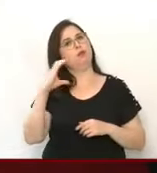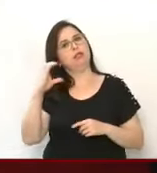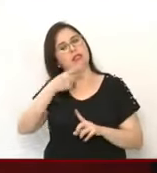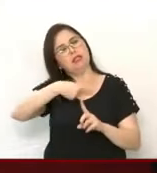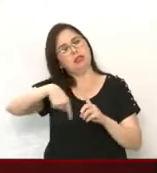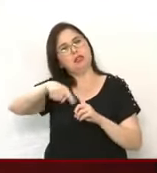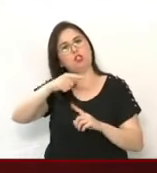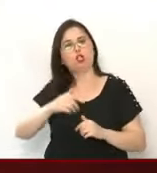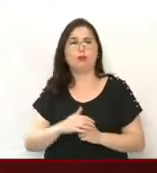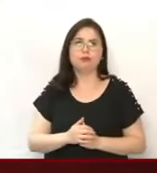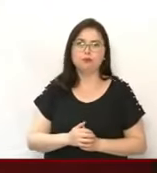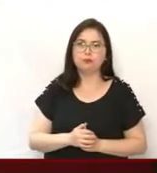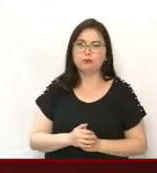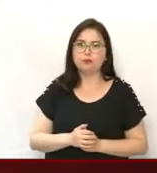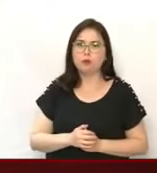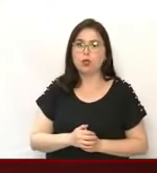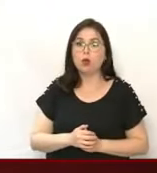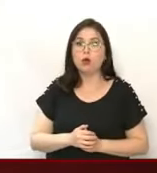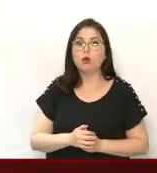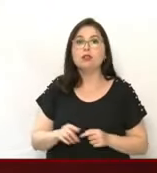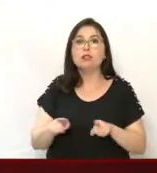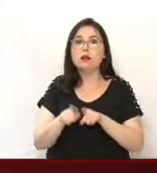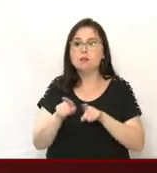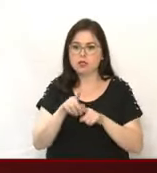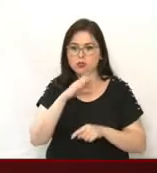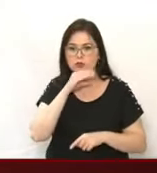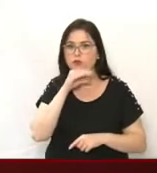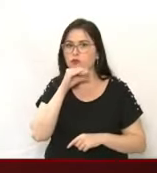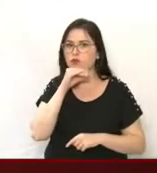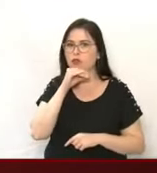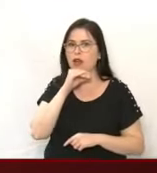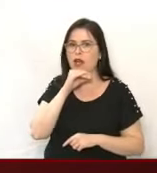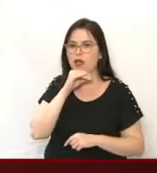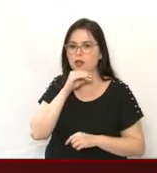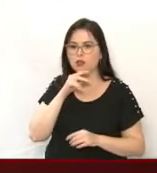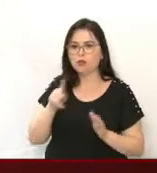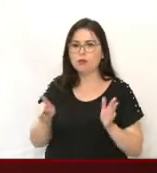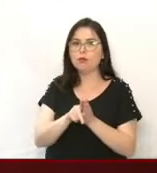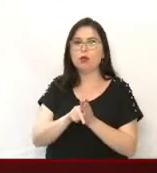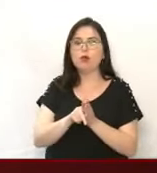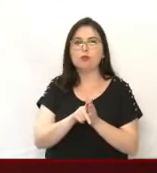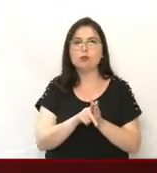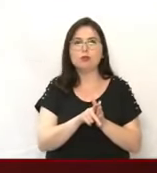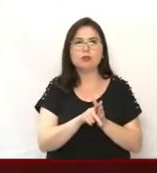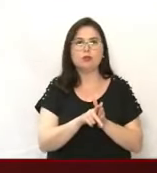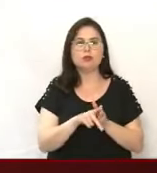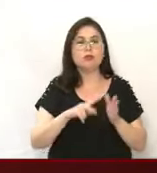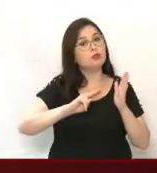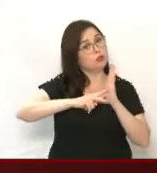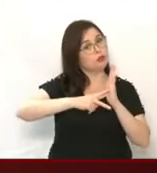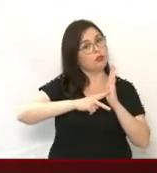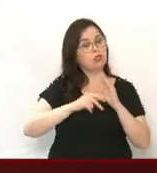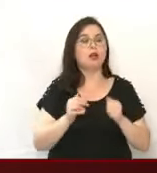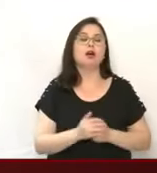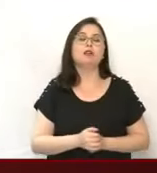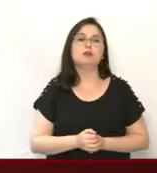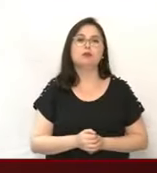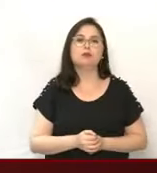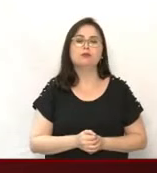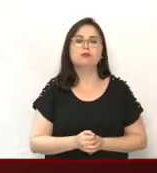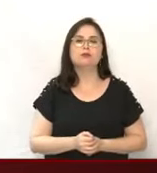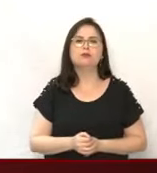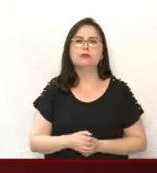Os trabalhadores do sindicato, trabalhadores e trabalhadoras, a central sindical, a CUT, que